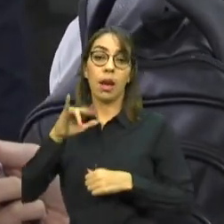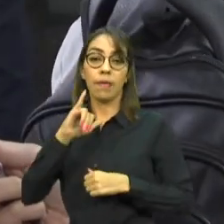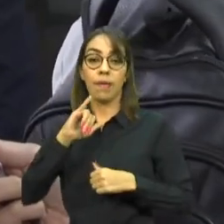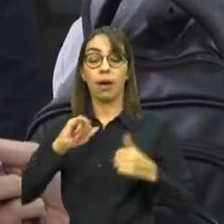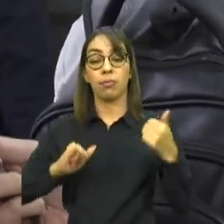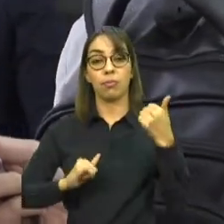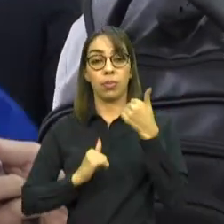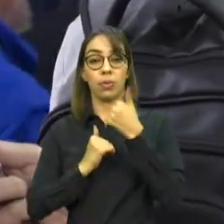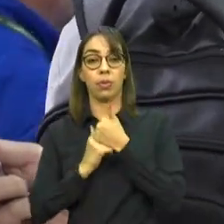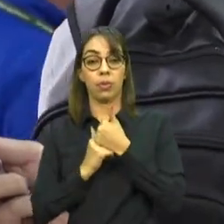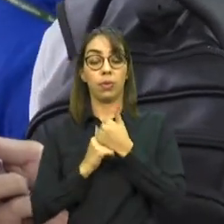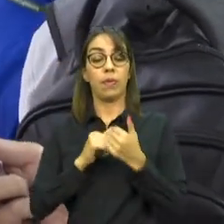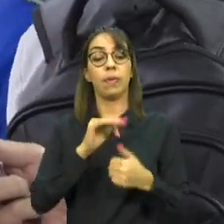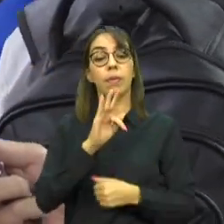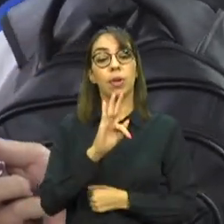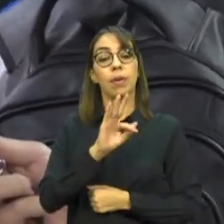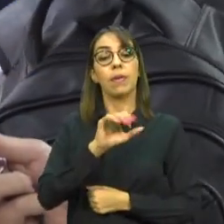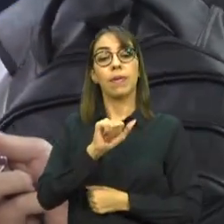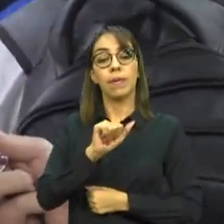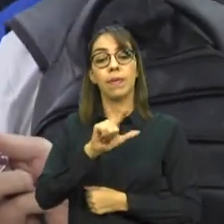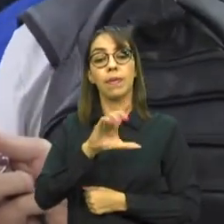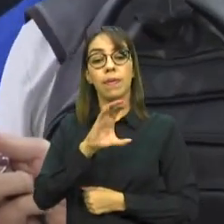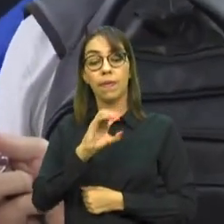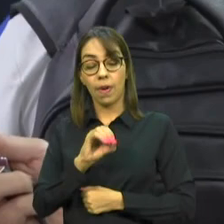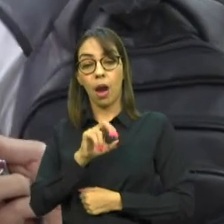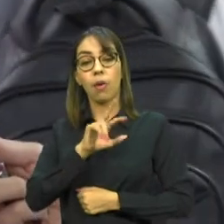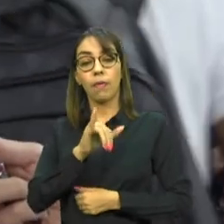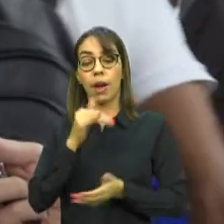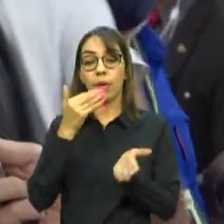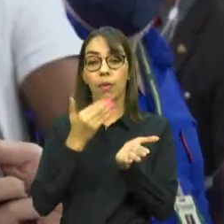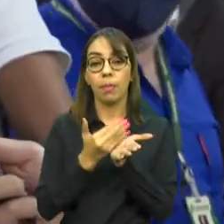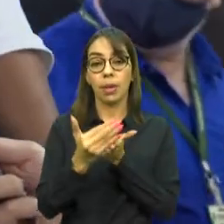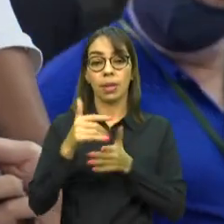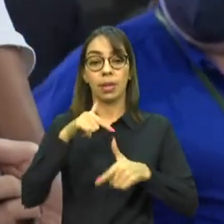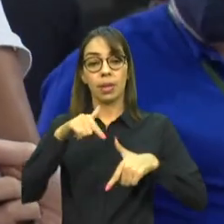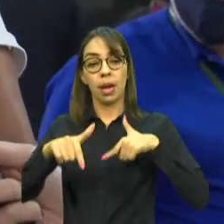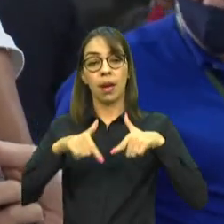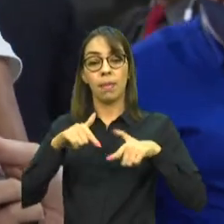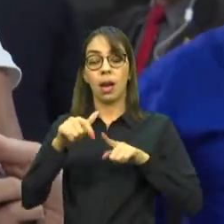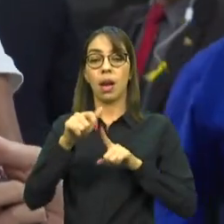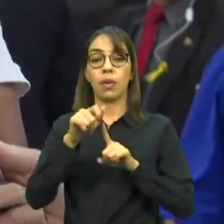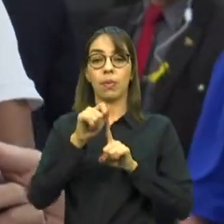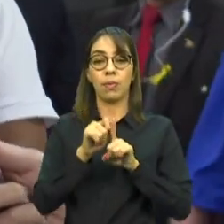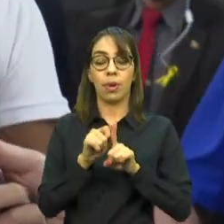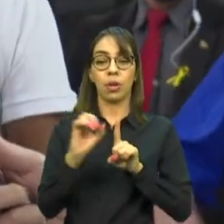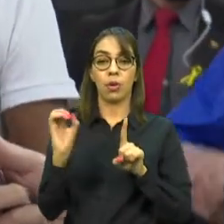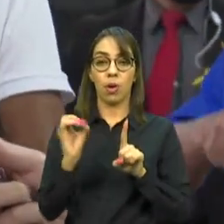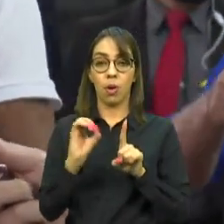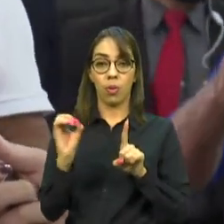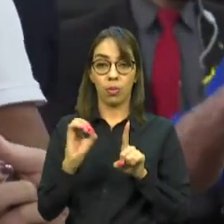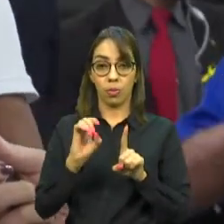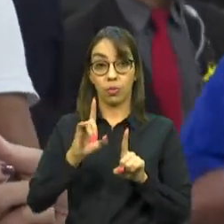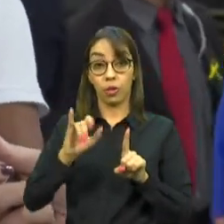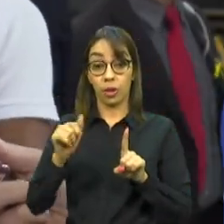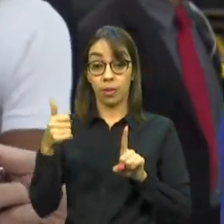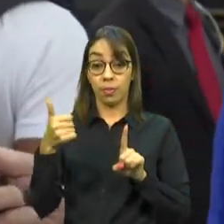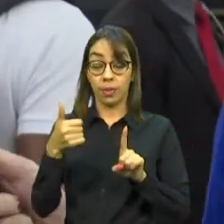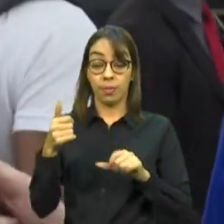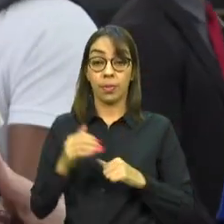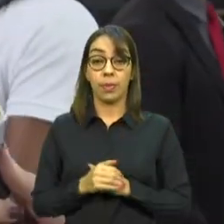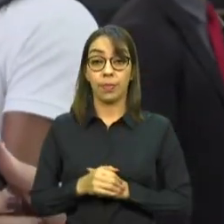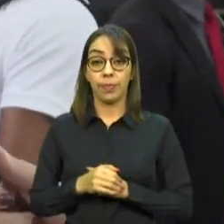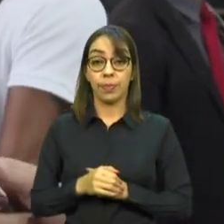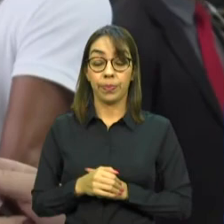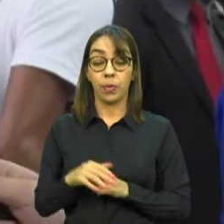Flávio Galvão, logicamente que a partir do dia 1º de outubro, tendo em vista que é o pedido do parlamentar Nísio Costa.